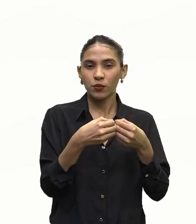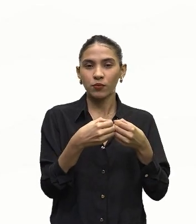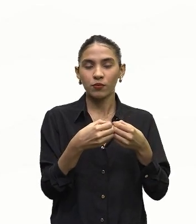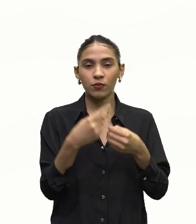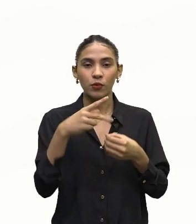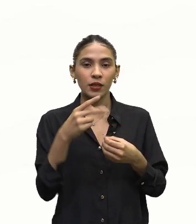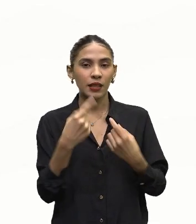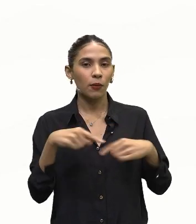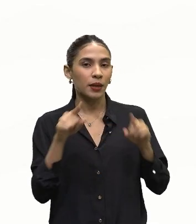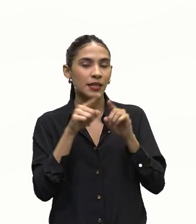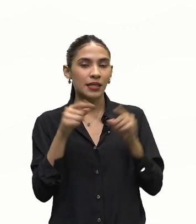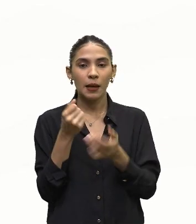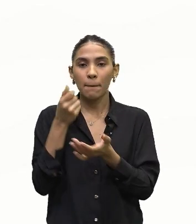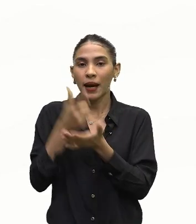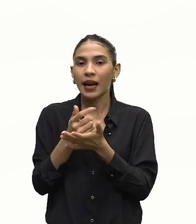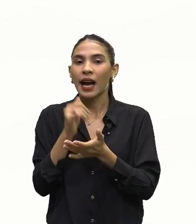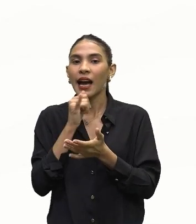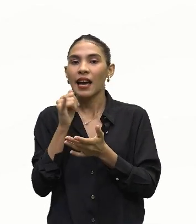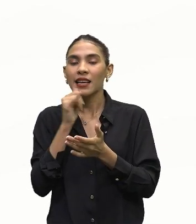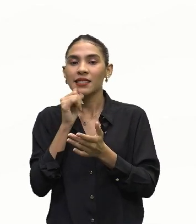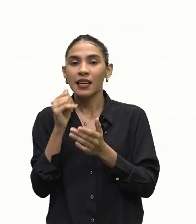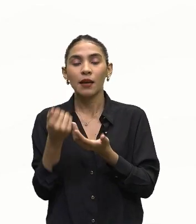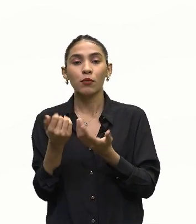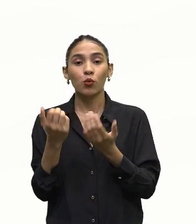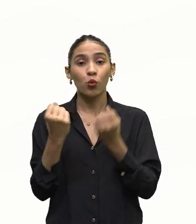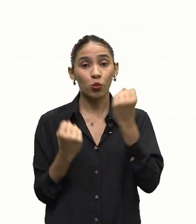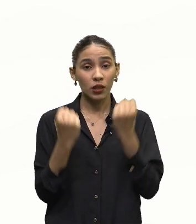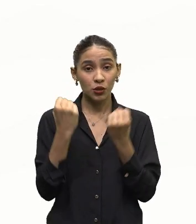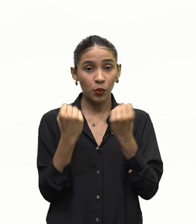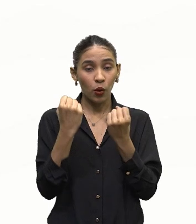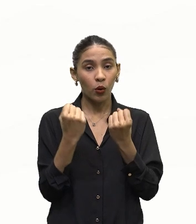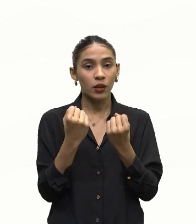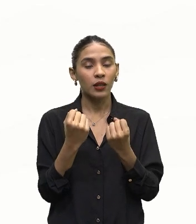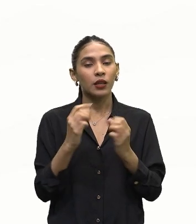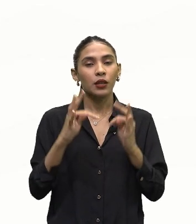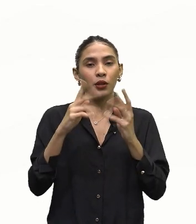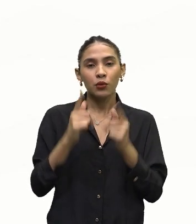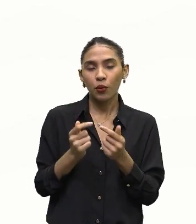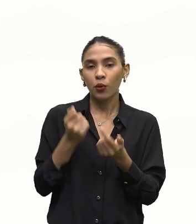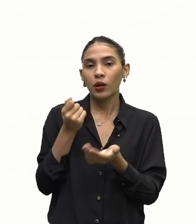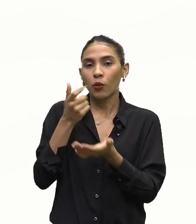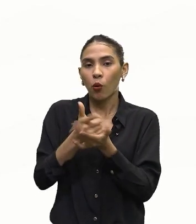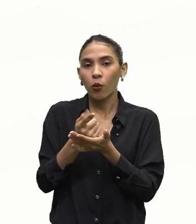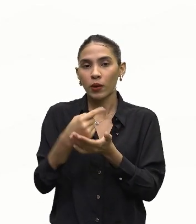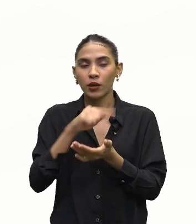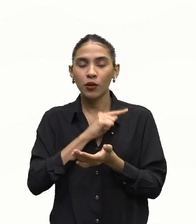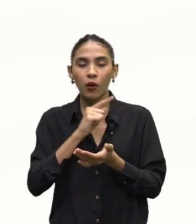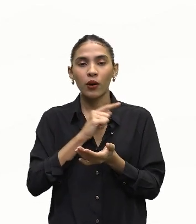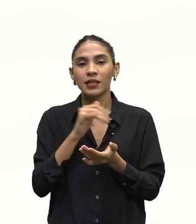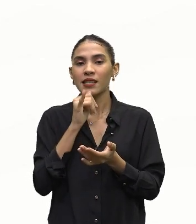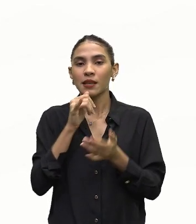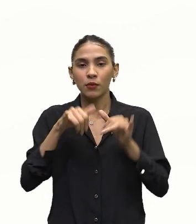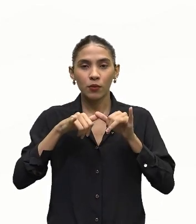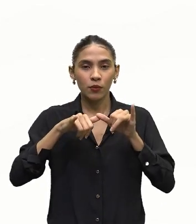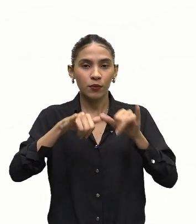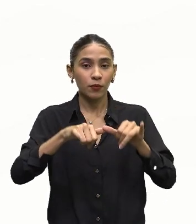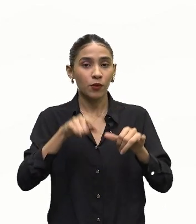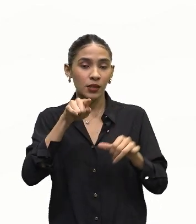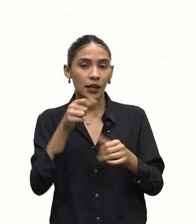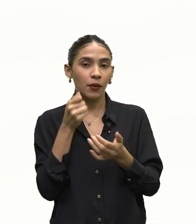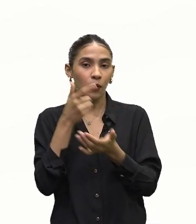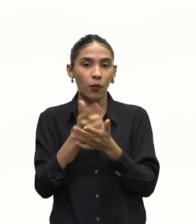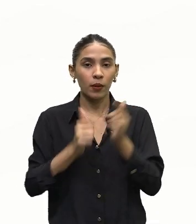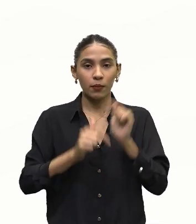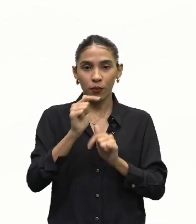a questão do transporte. E todo o consumo que a gente tem, quando a gente vai no supermercado, por exemplo, a gente compra produtos que não